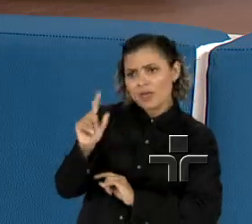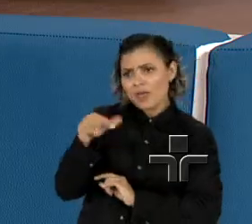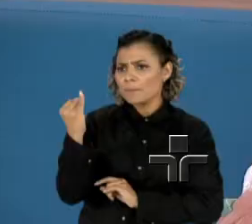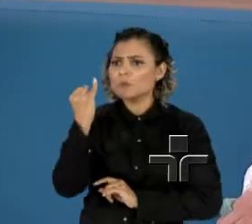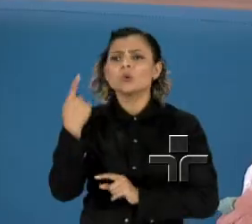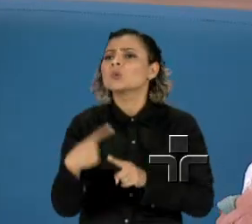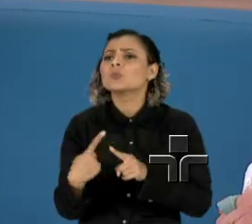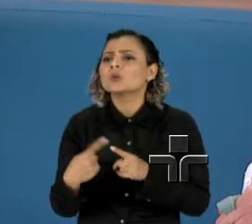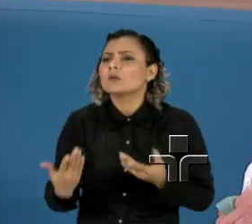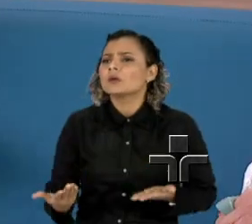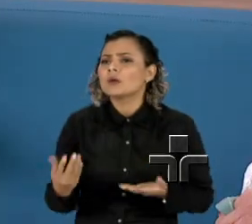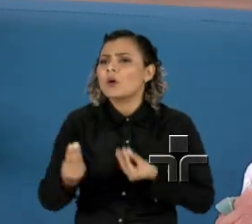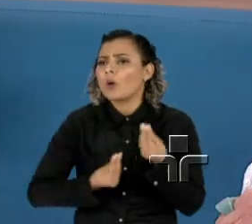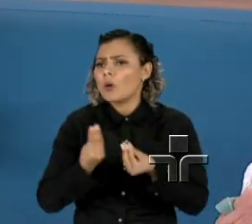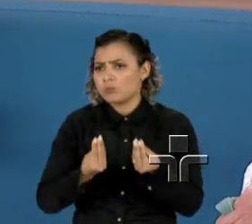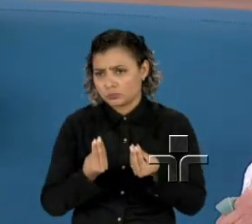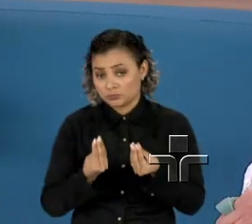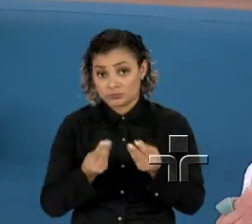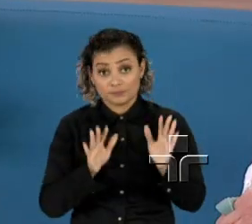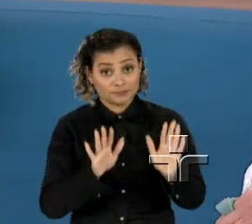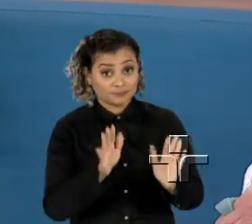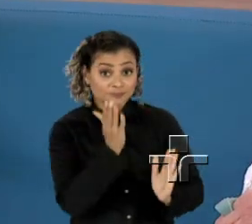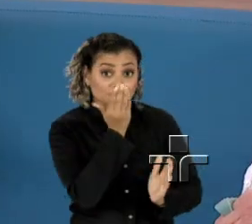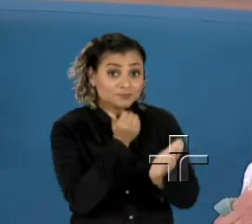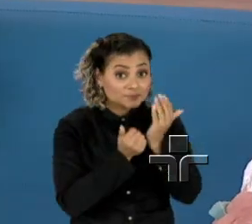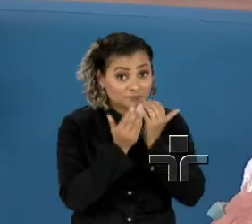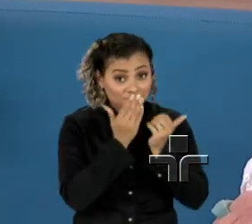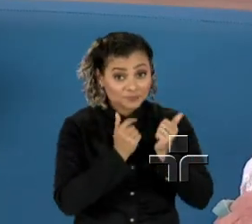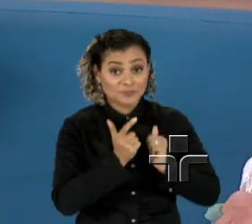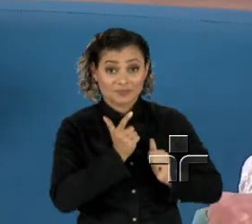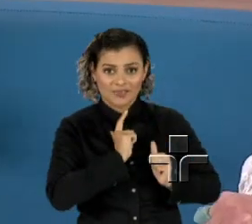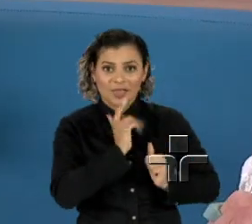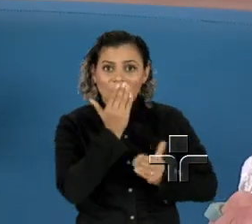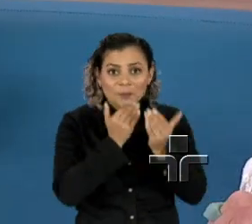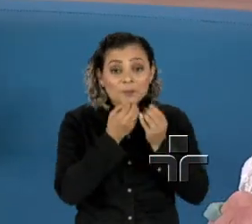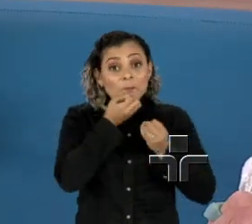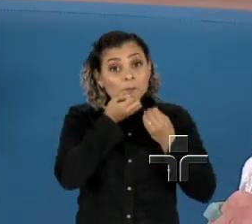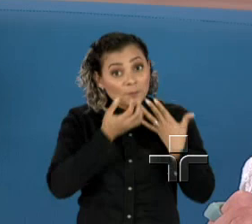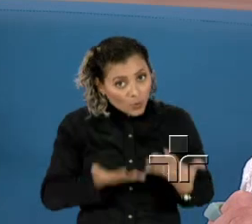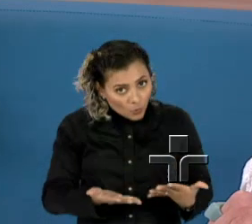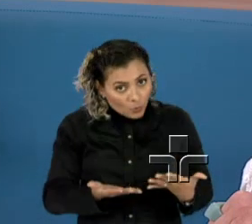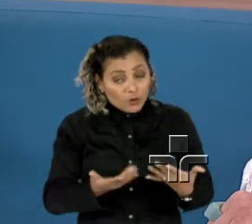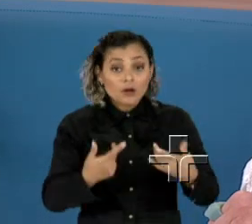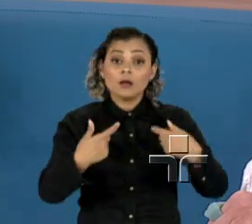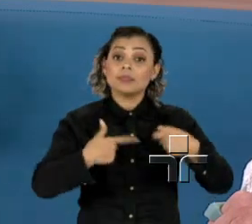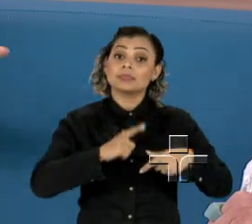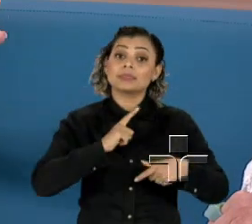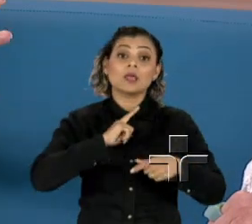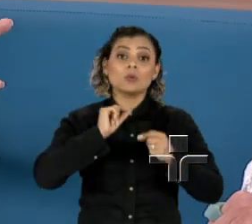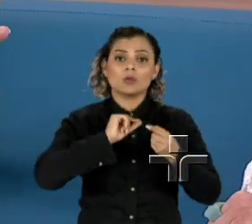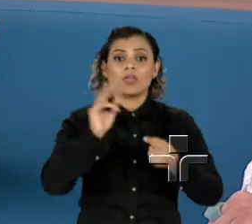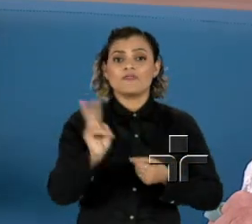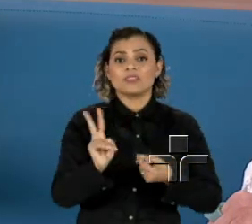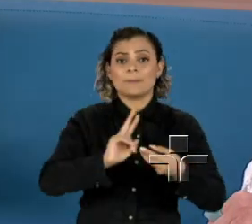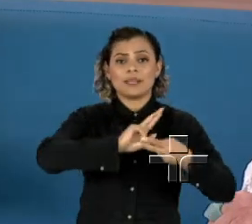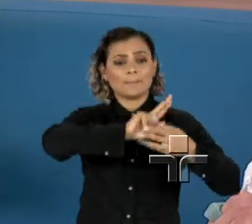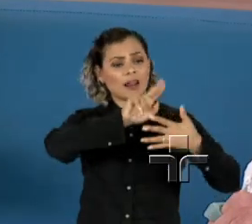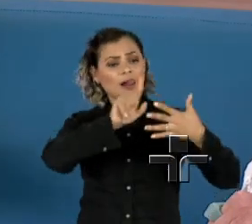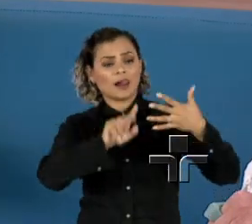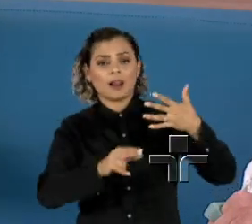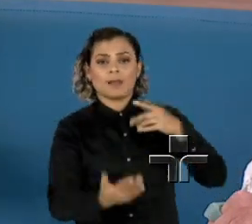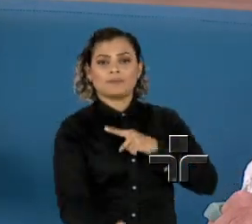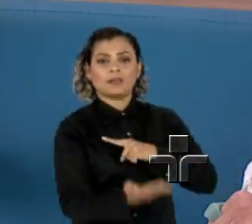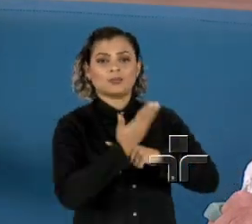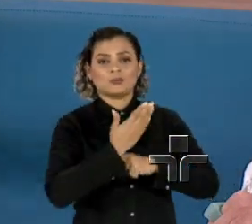indicadas? Então, os nossos alimentos, se a gente tem uma boa alimentação, a gente tem praticamente todas as vitaminas que a gente precisa para o